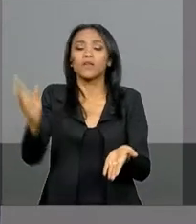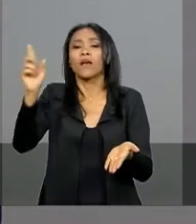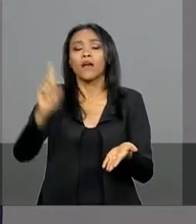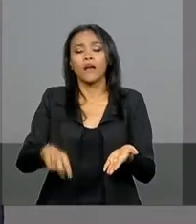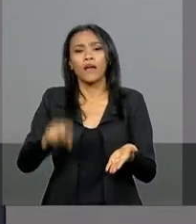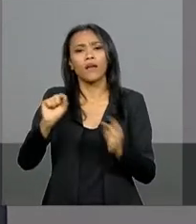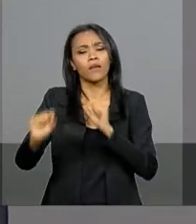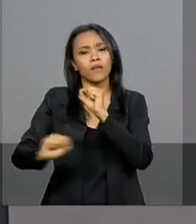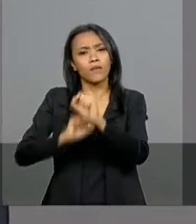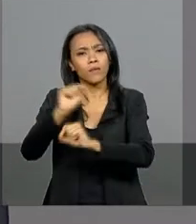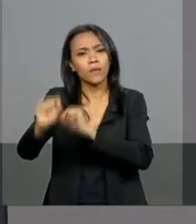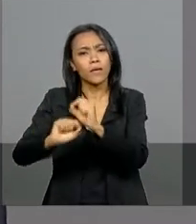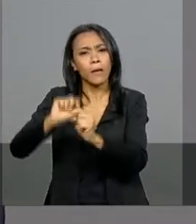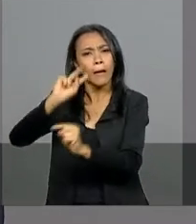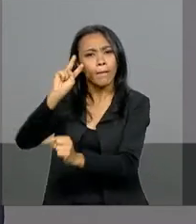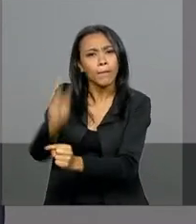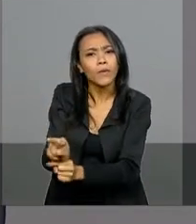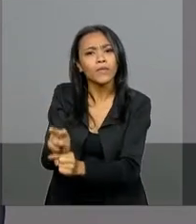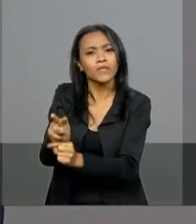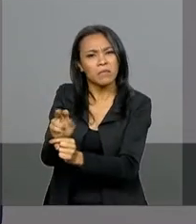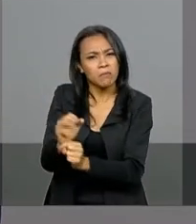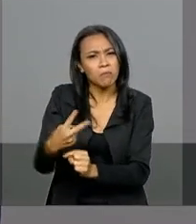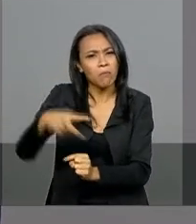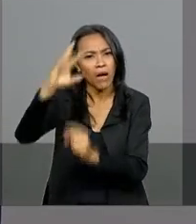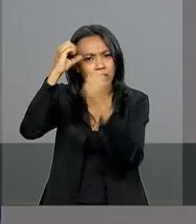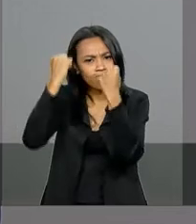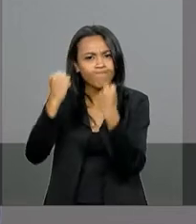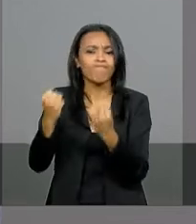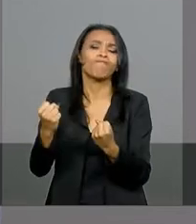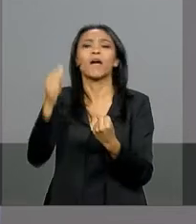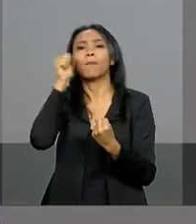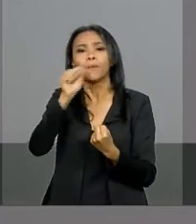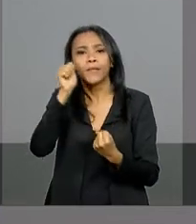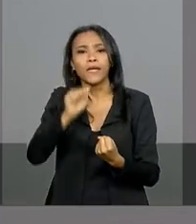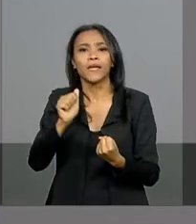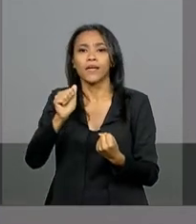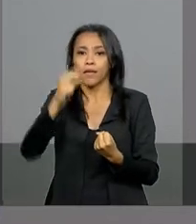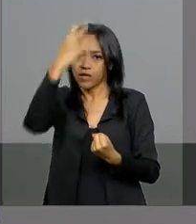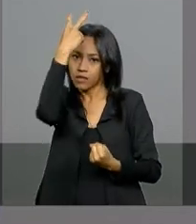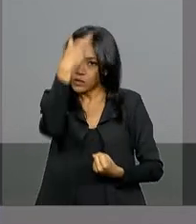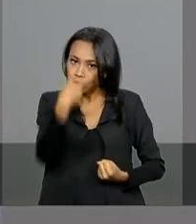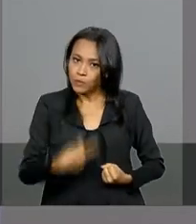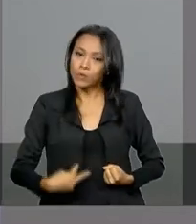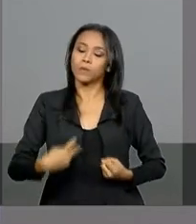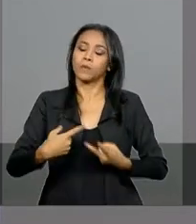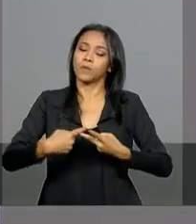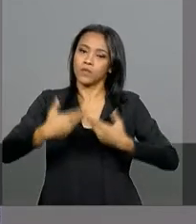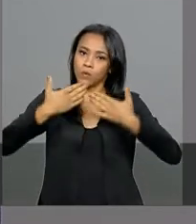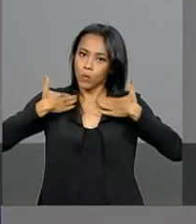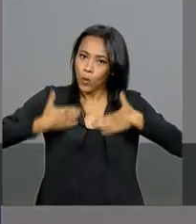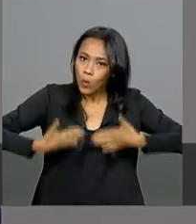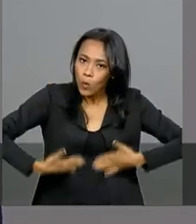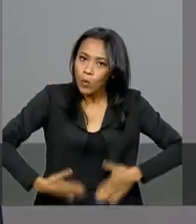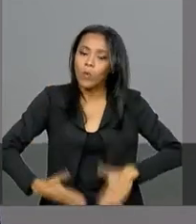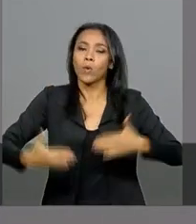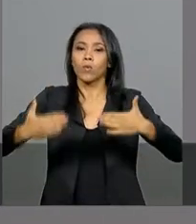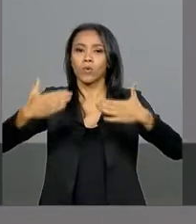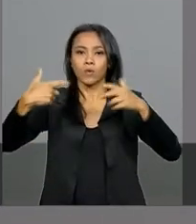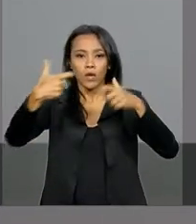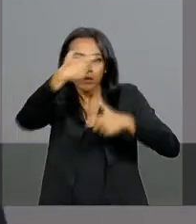robusta a proteção da mulher proteção da imagem da integridade física e psíquica